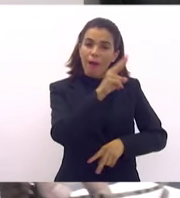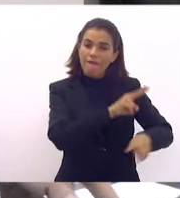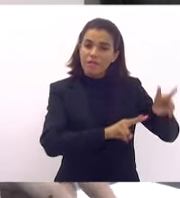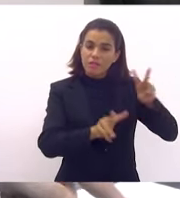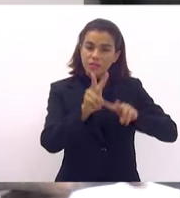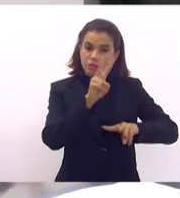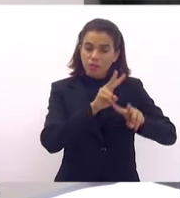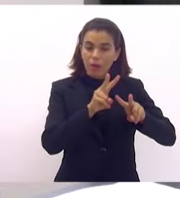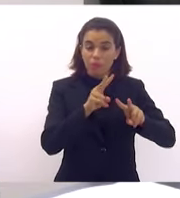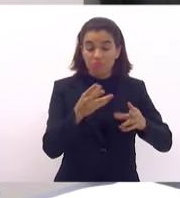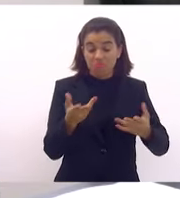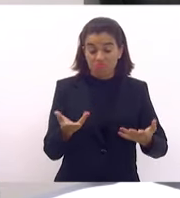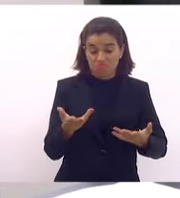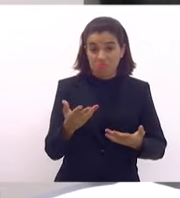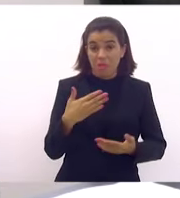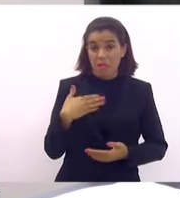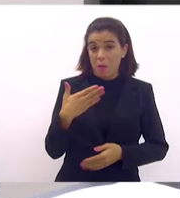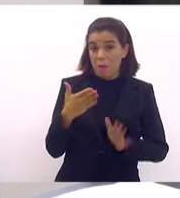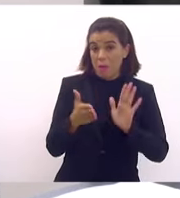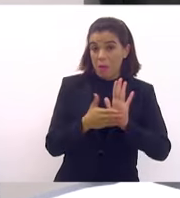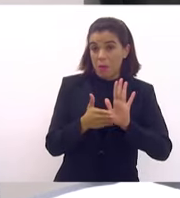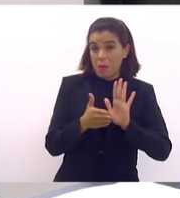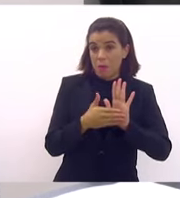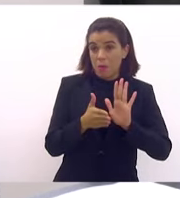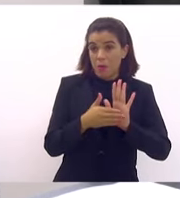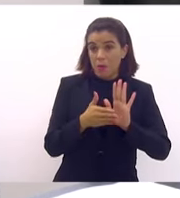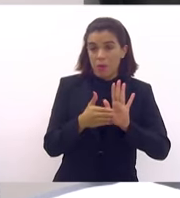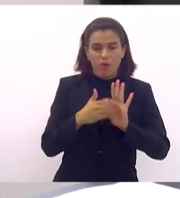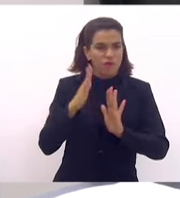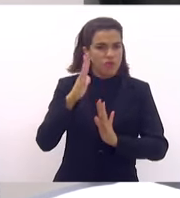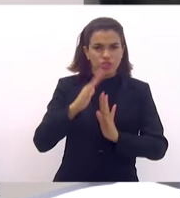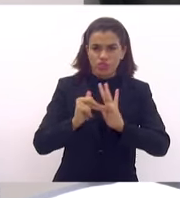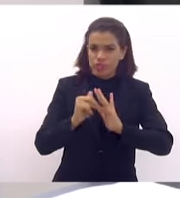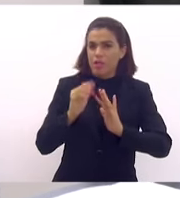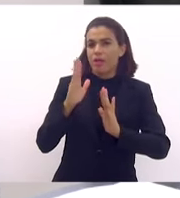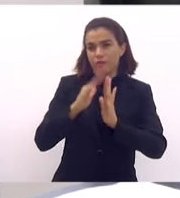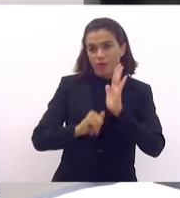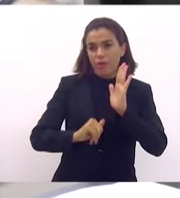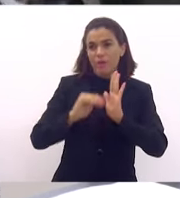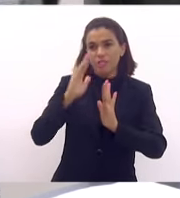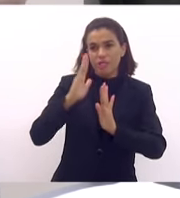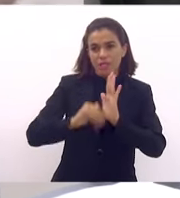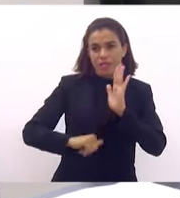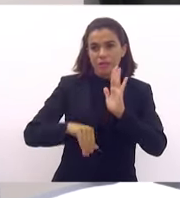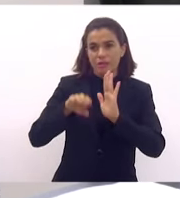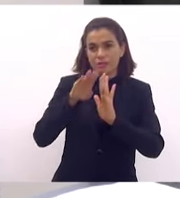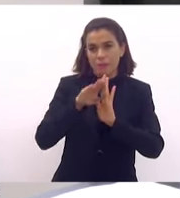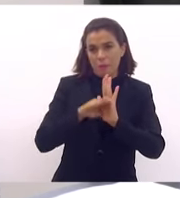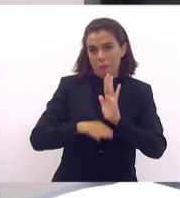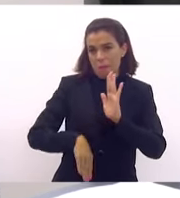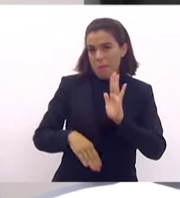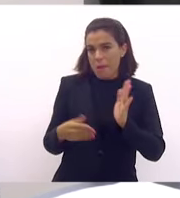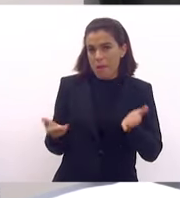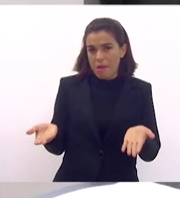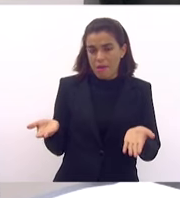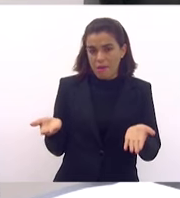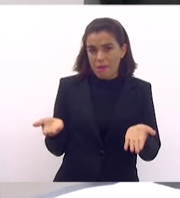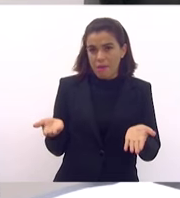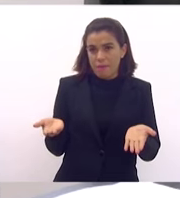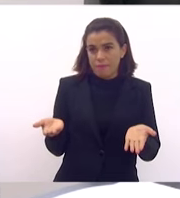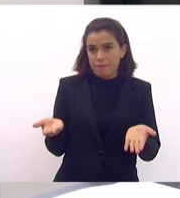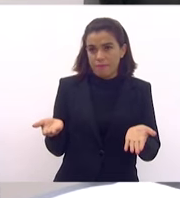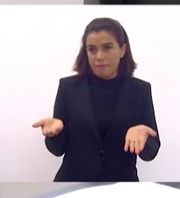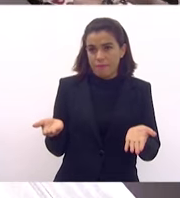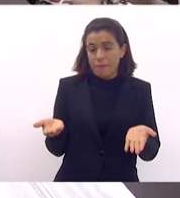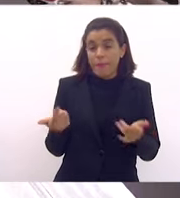9 minutos. Então, eu proponho, presidente. Alertado, vou retirar isso de pauta. Vai retirar. A gente já dá andamento a mais de 100 projetos. O senhor não pode,